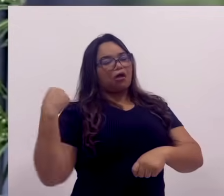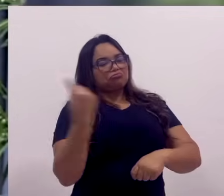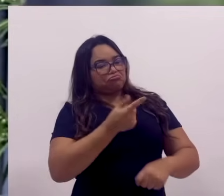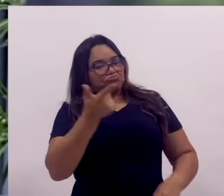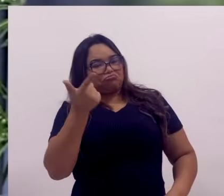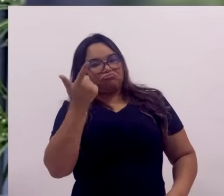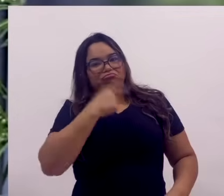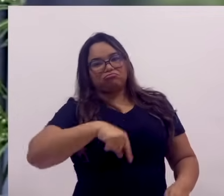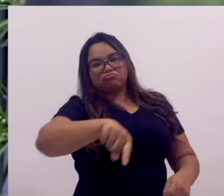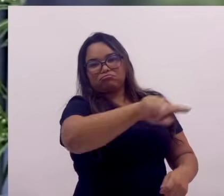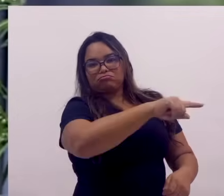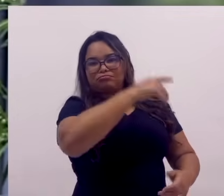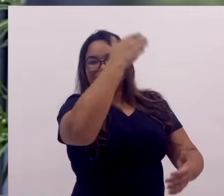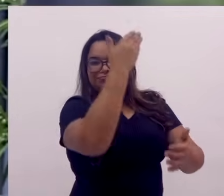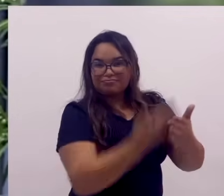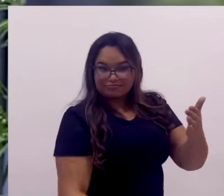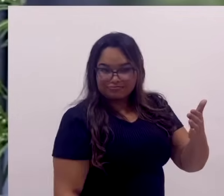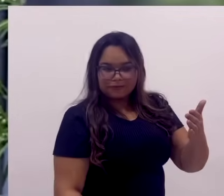pecar.